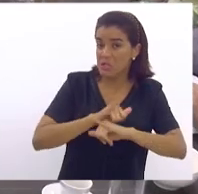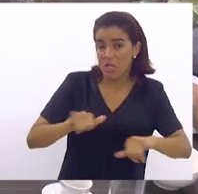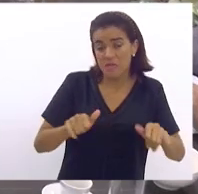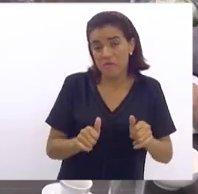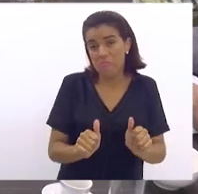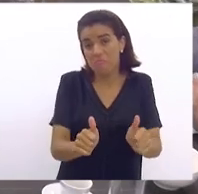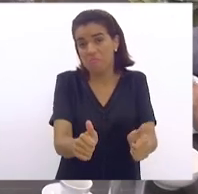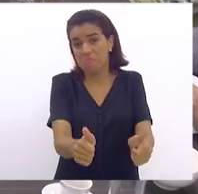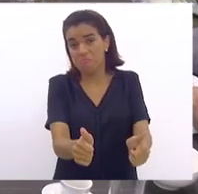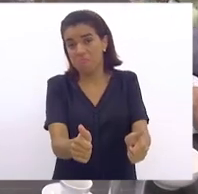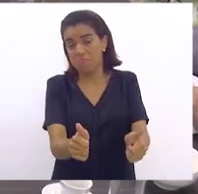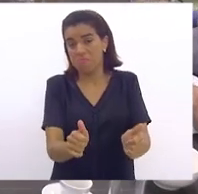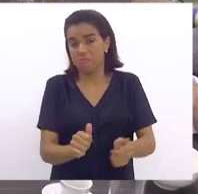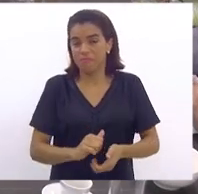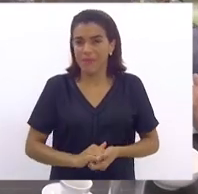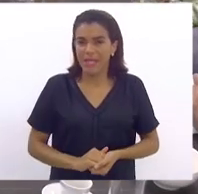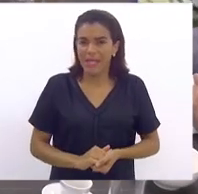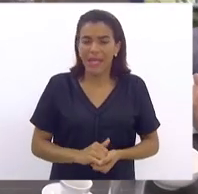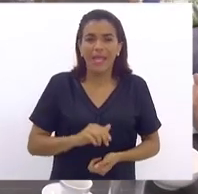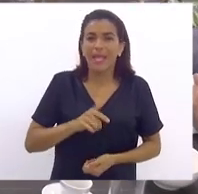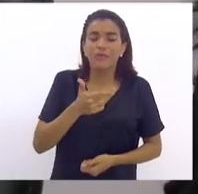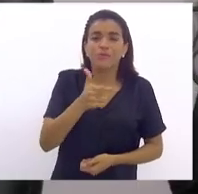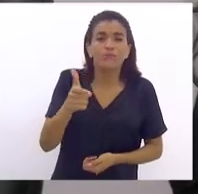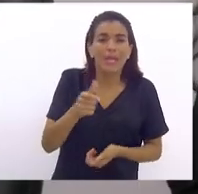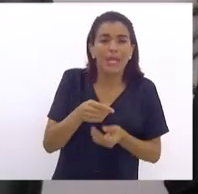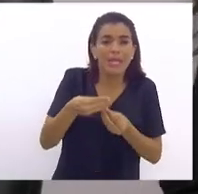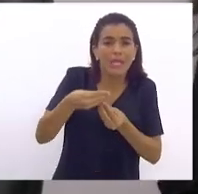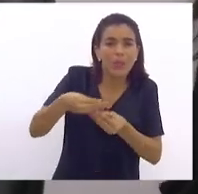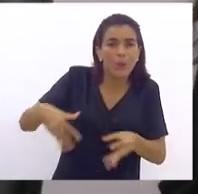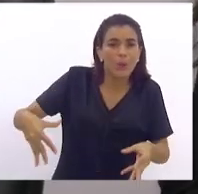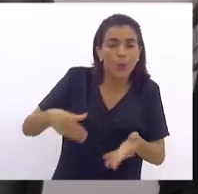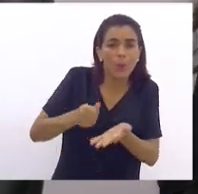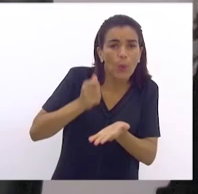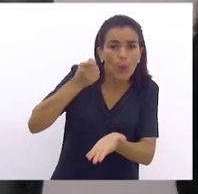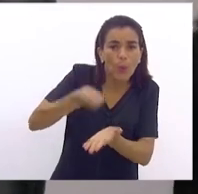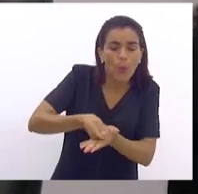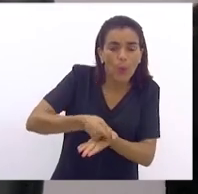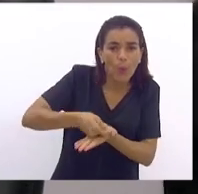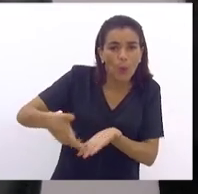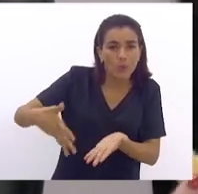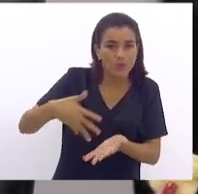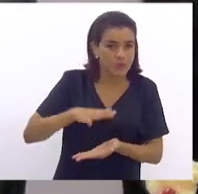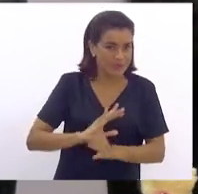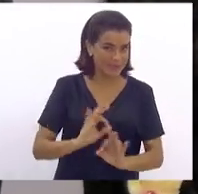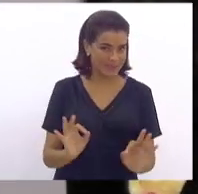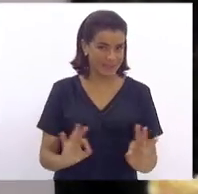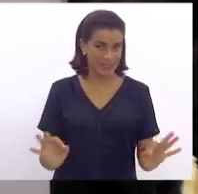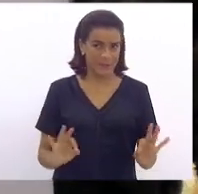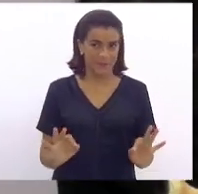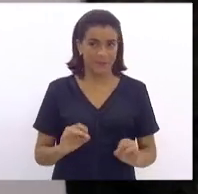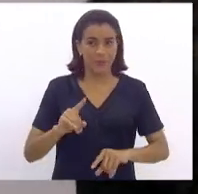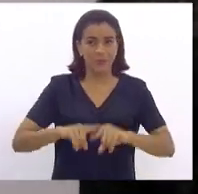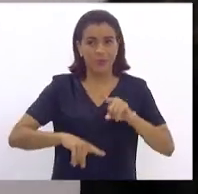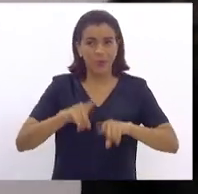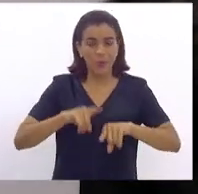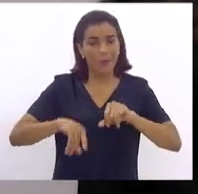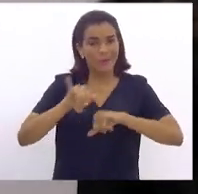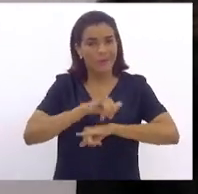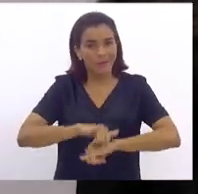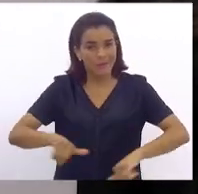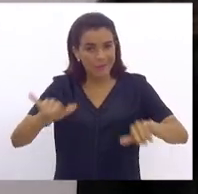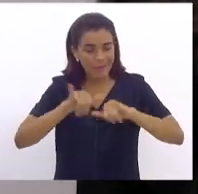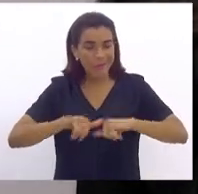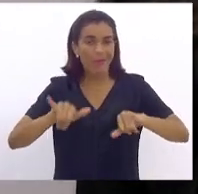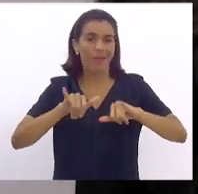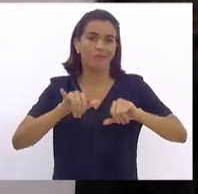divulgação, ele não tem custo. Ele não tem custo. Ele vai, no material de propaganda que ele está fazendo para